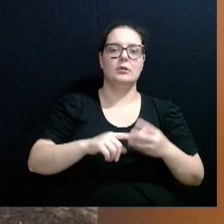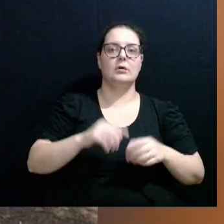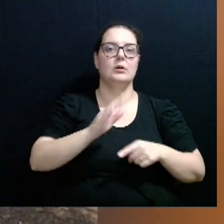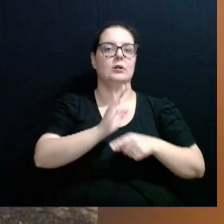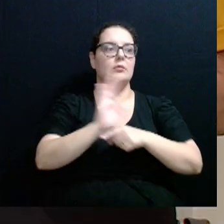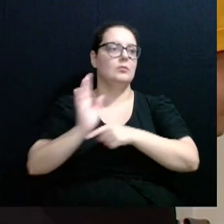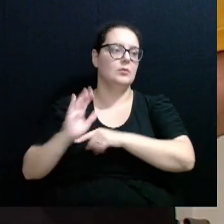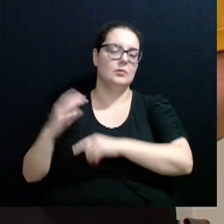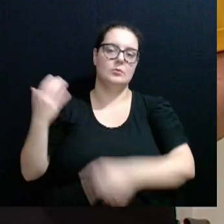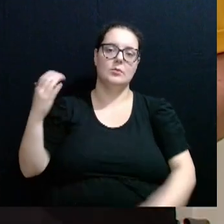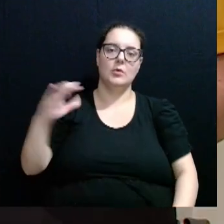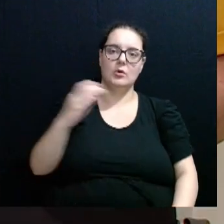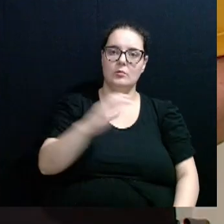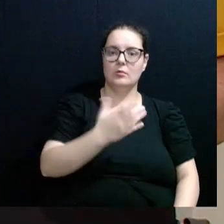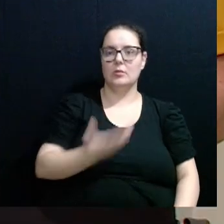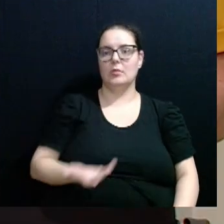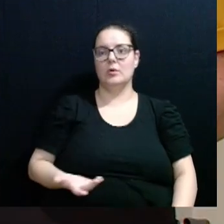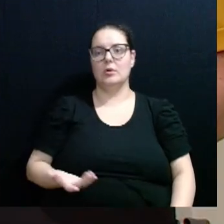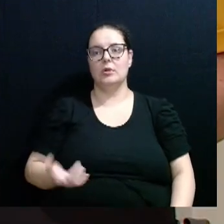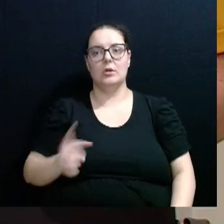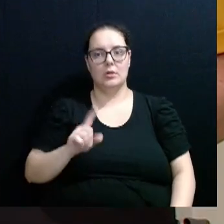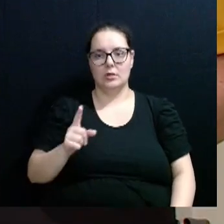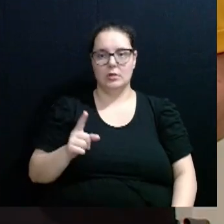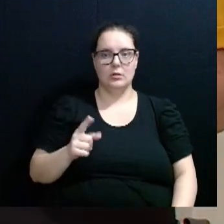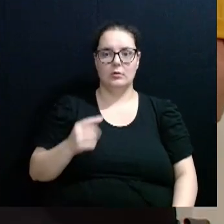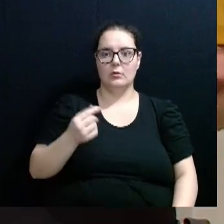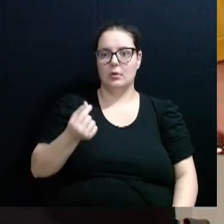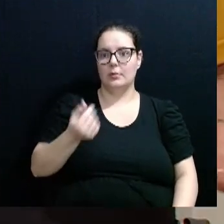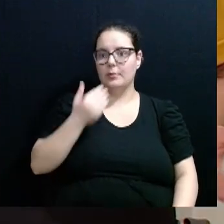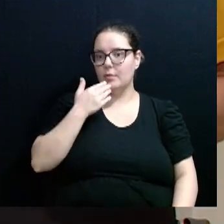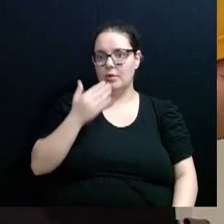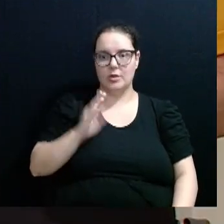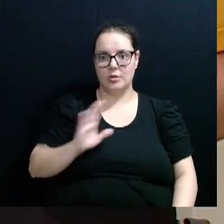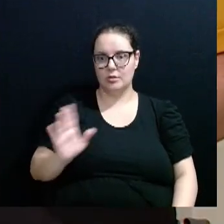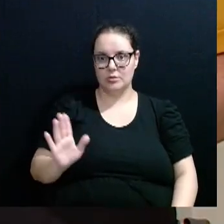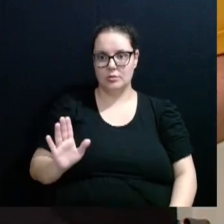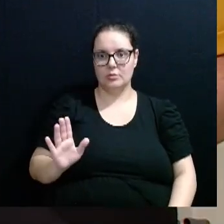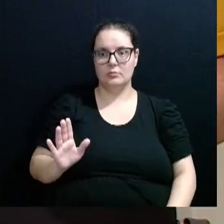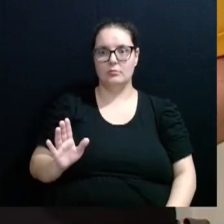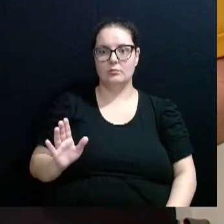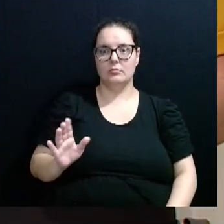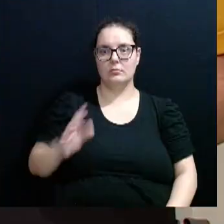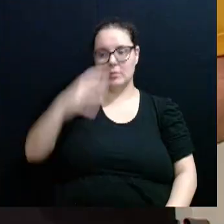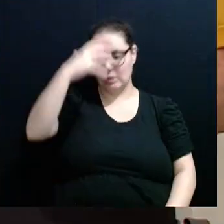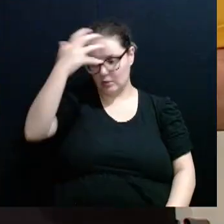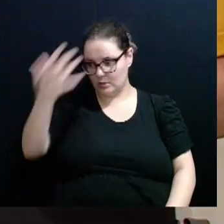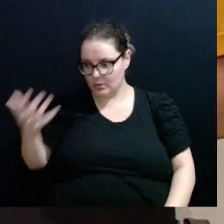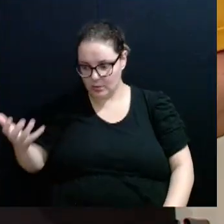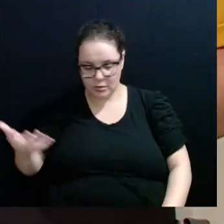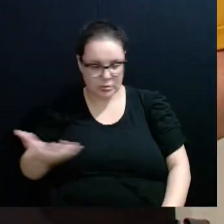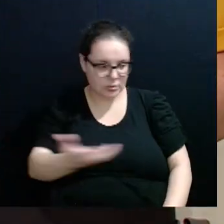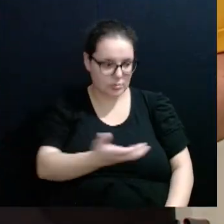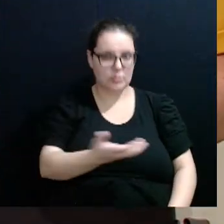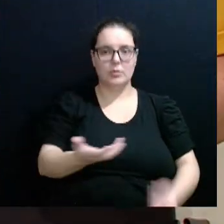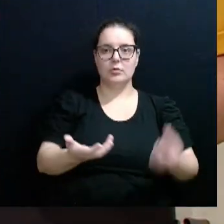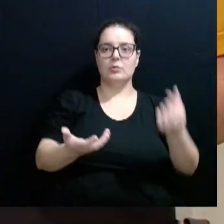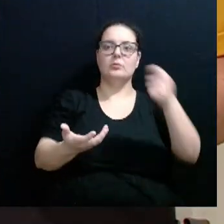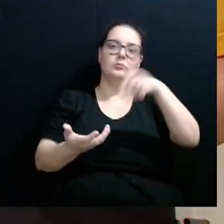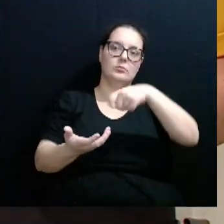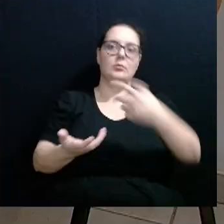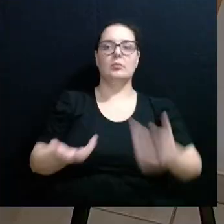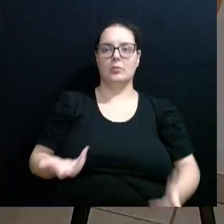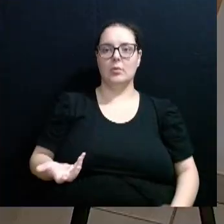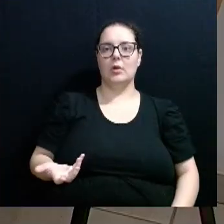não são cobrados ingressos, mas é um chapéu que passa entre as pessoas que estão ali na